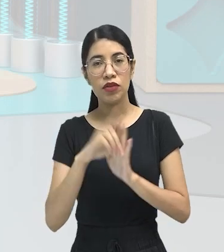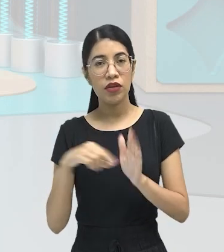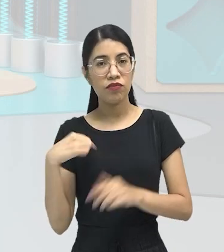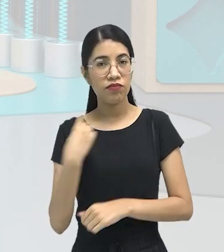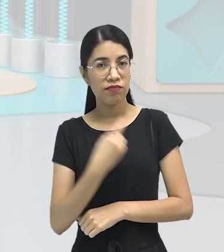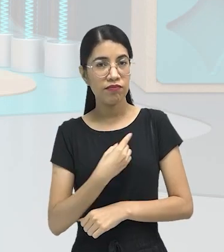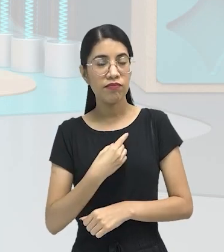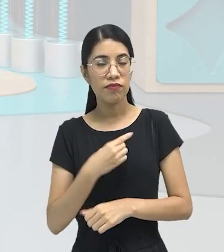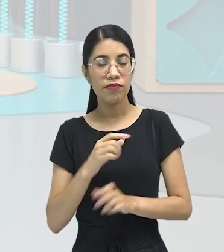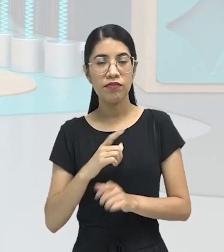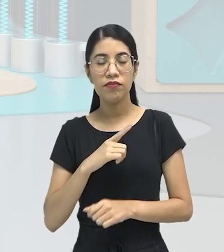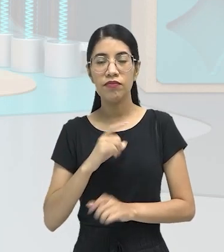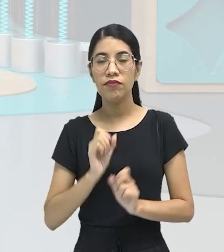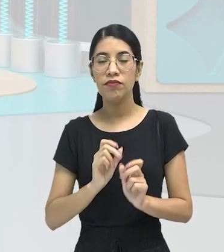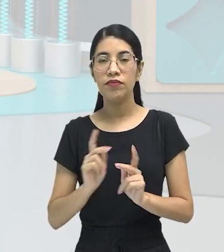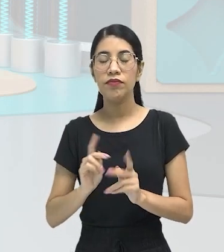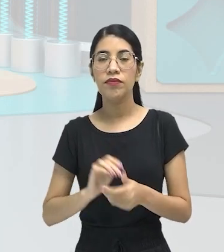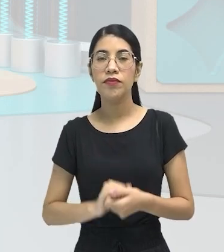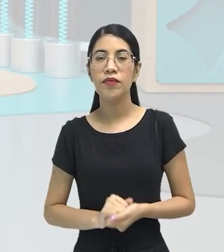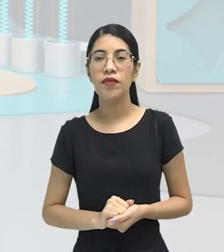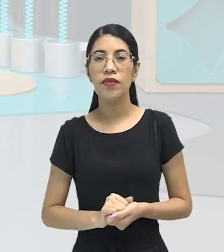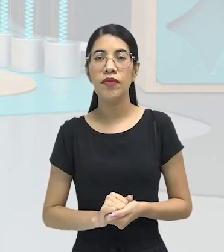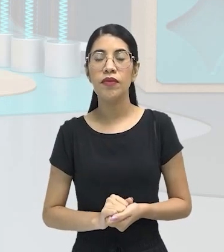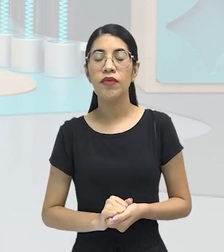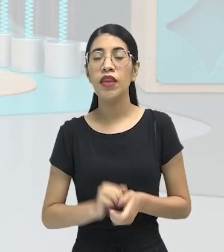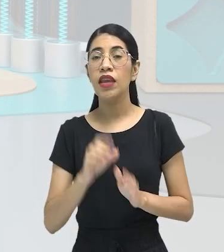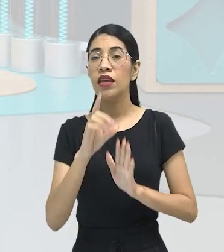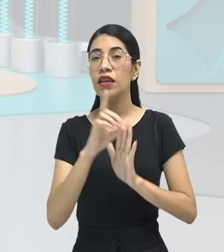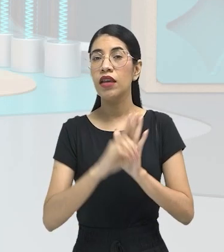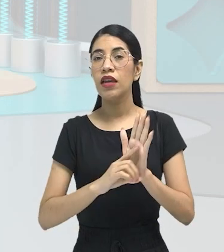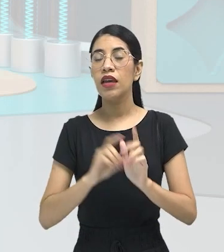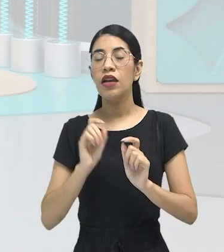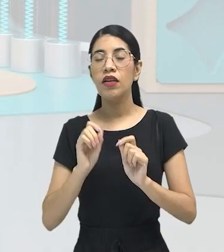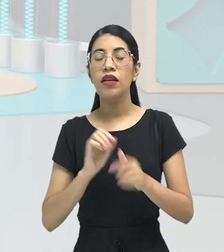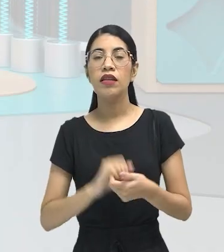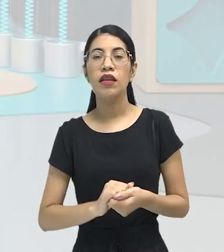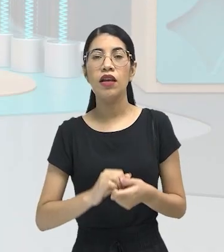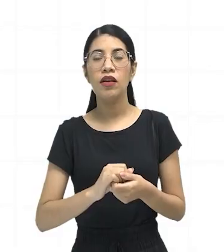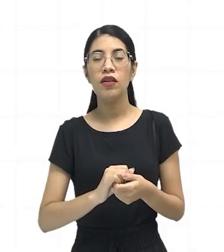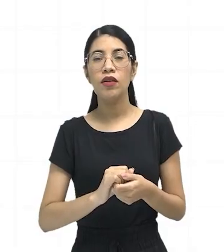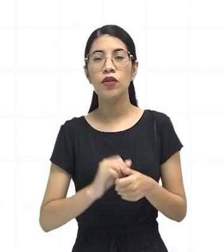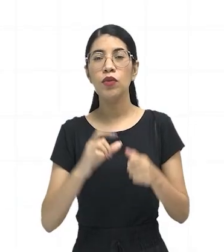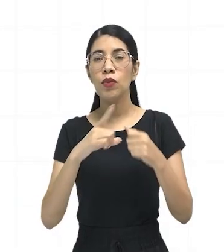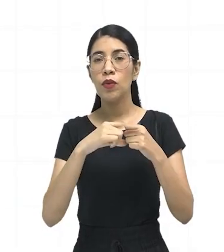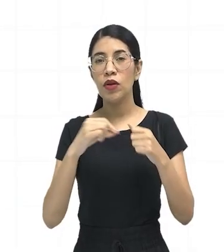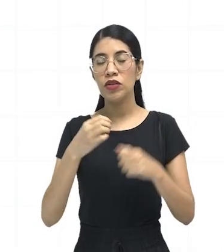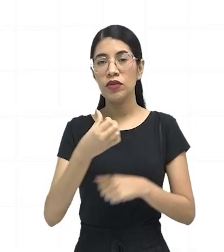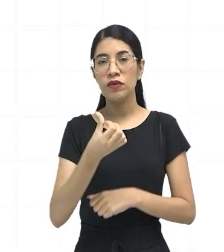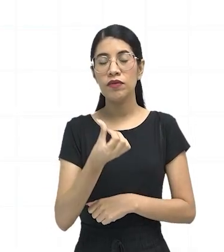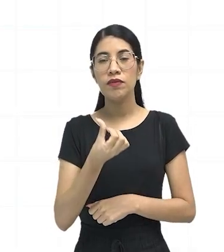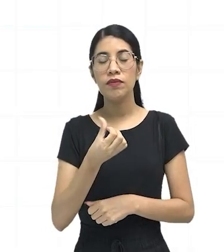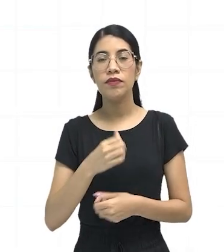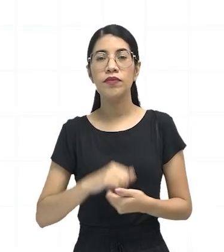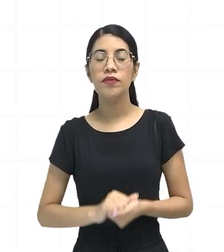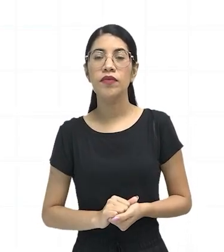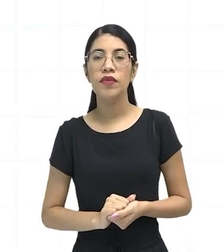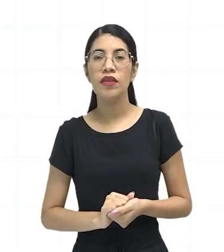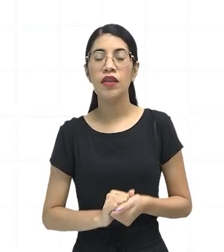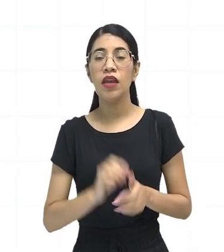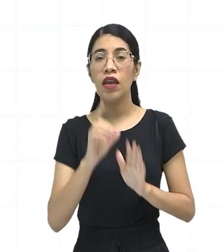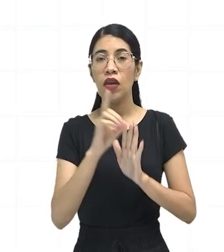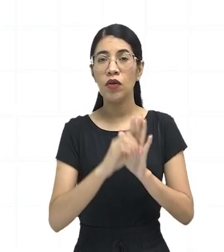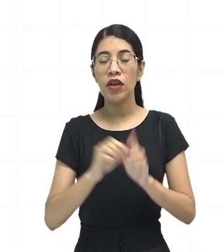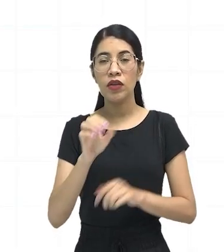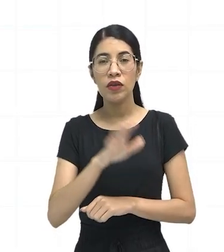nosso, certo? Muito bem, e esse direito ele está ali no artigo 6, vamos relembrar? São